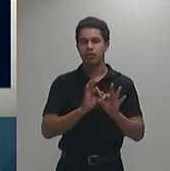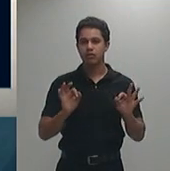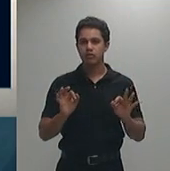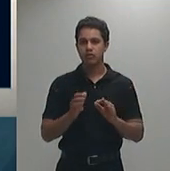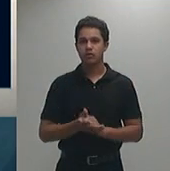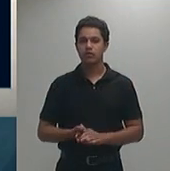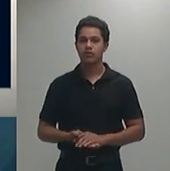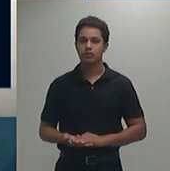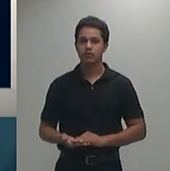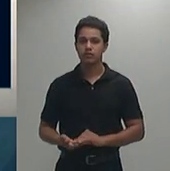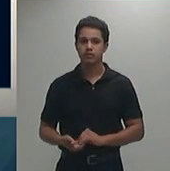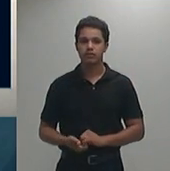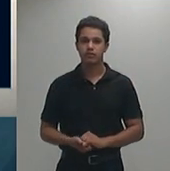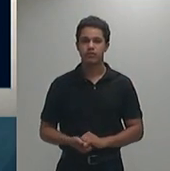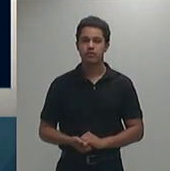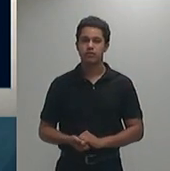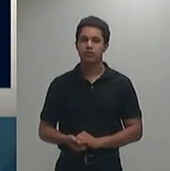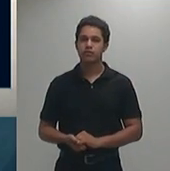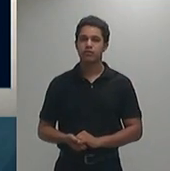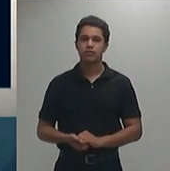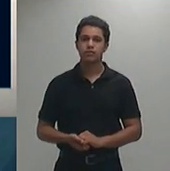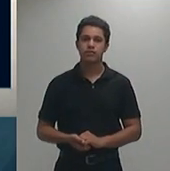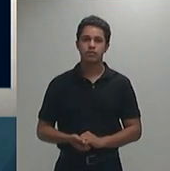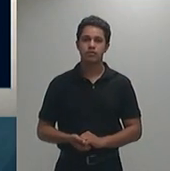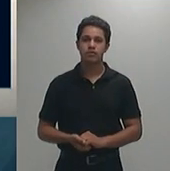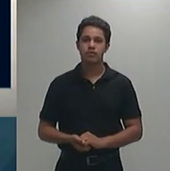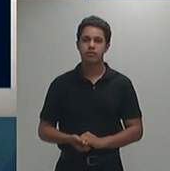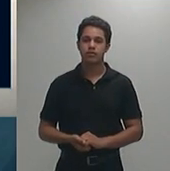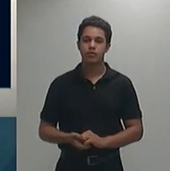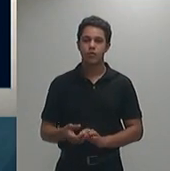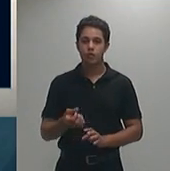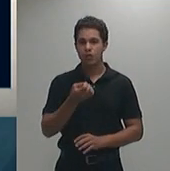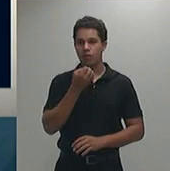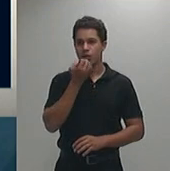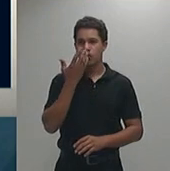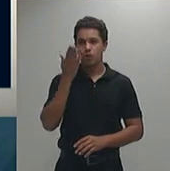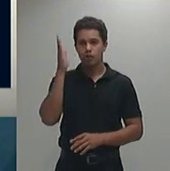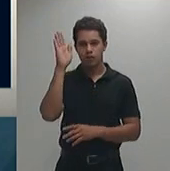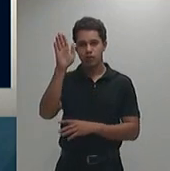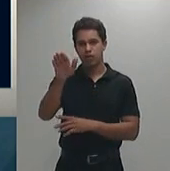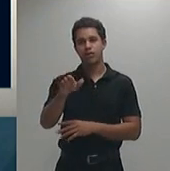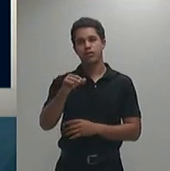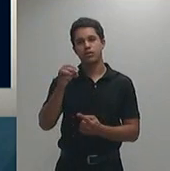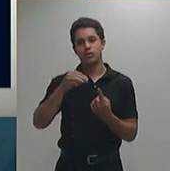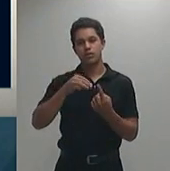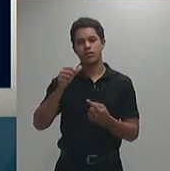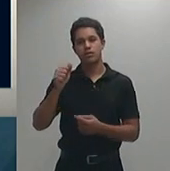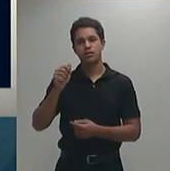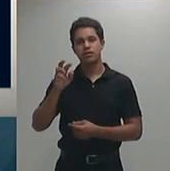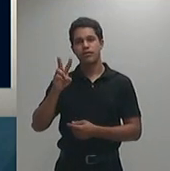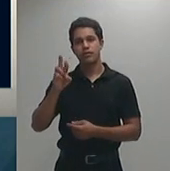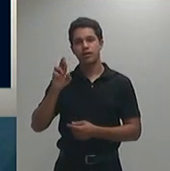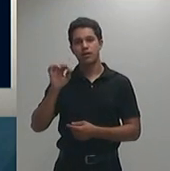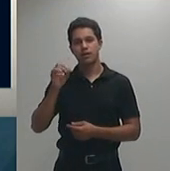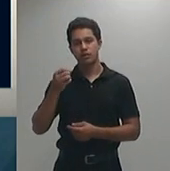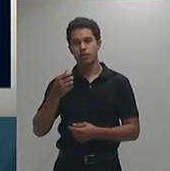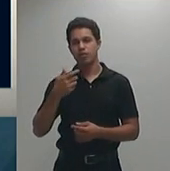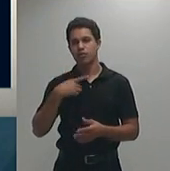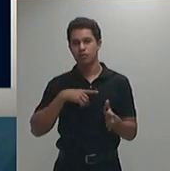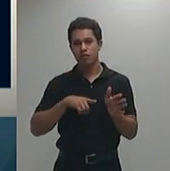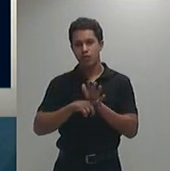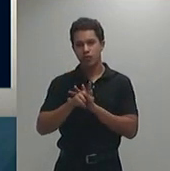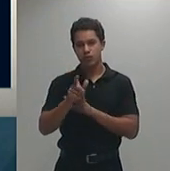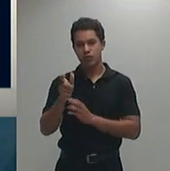muito obrigado Melissa Isabel Boa tarde Ministro sanseverino bem-vindo consulta vossa excelência sobre